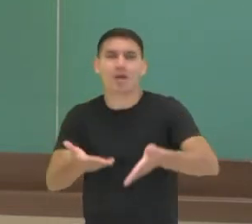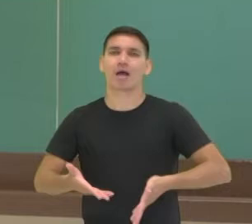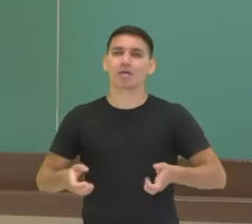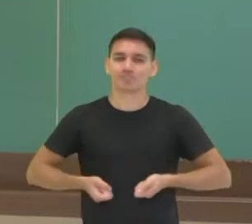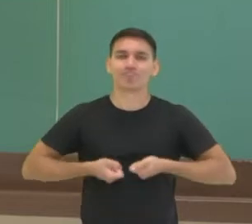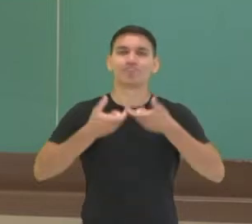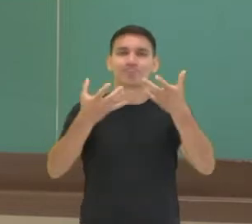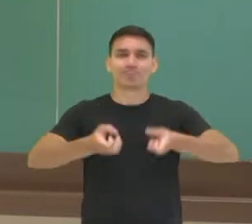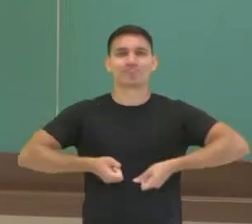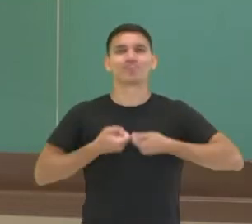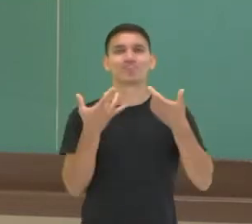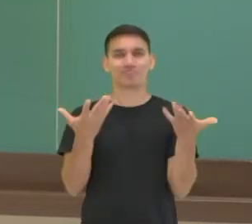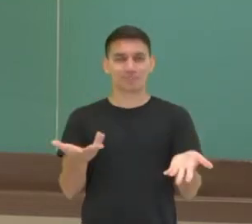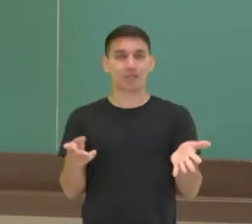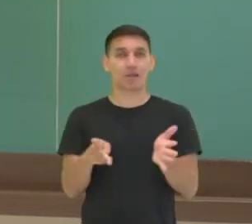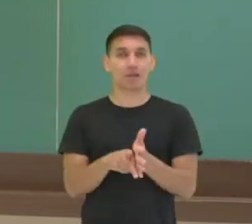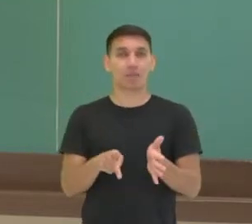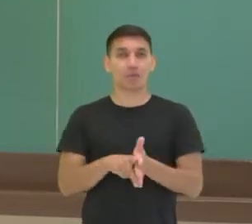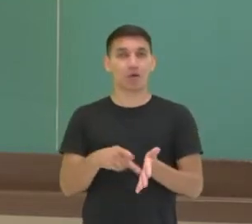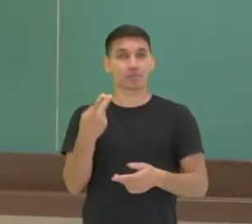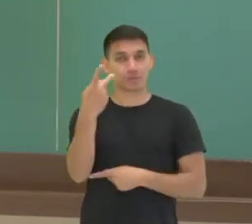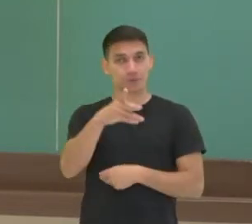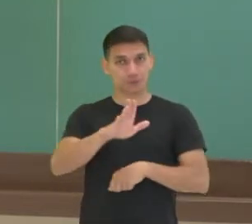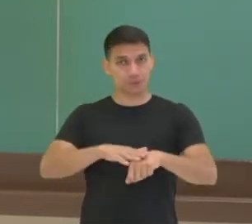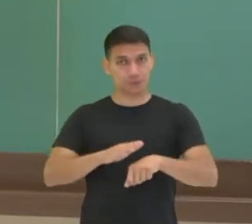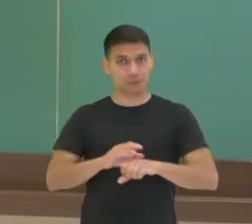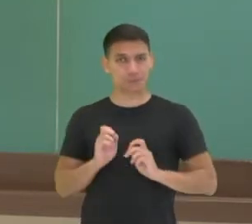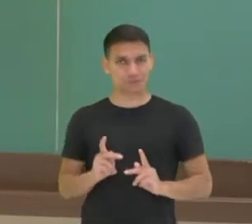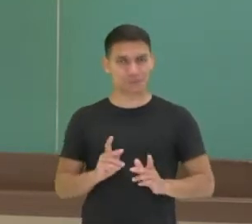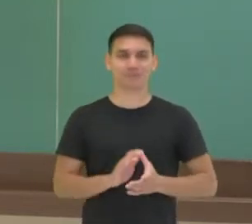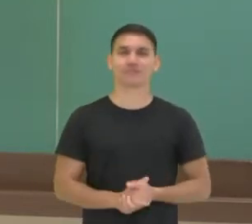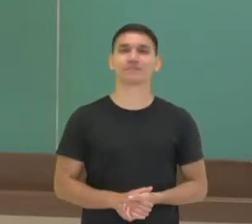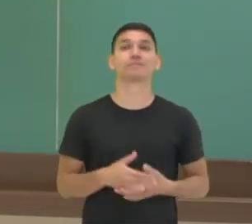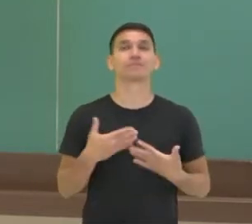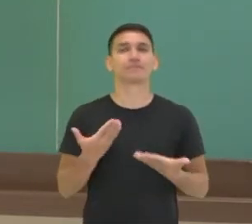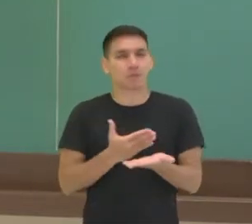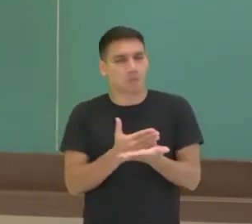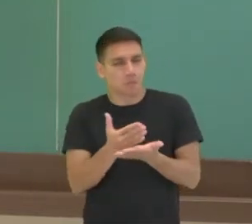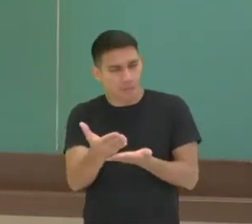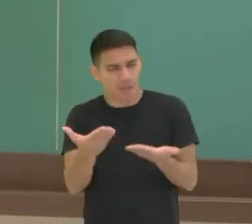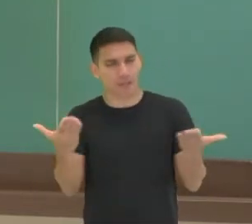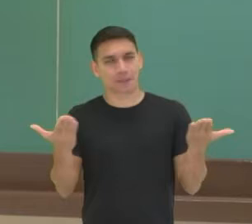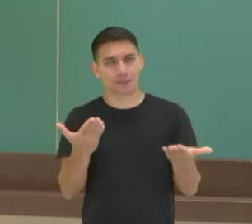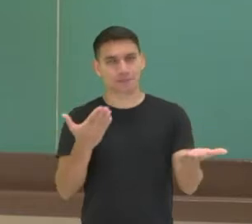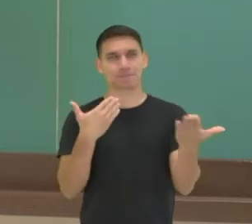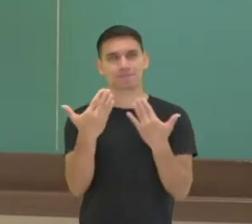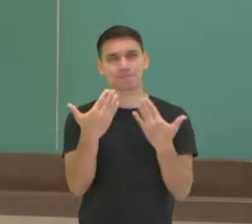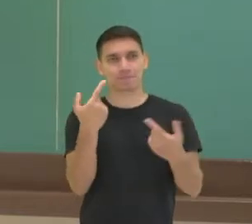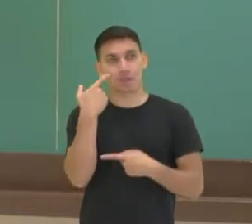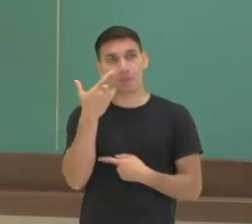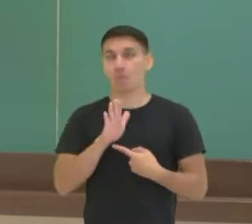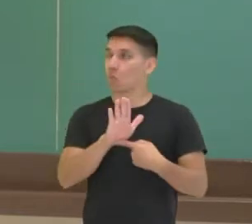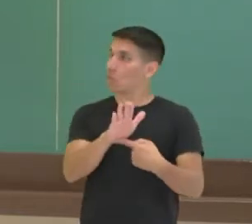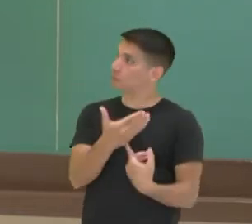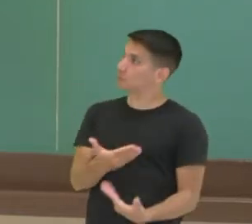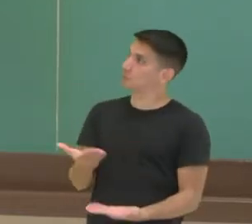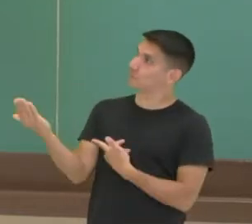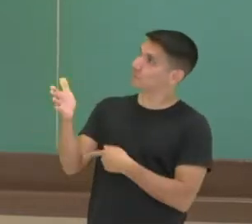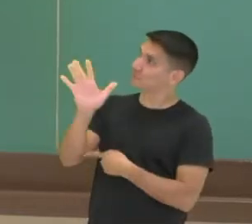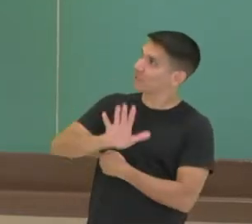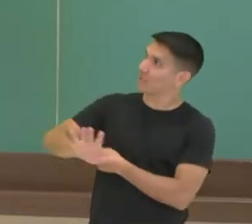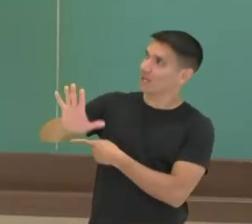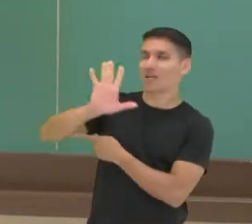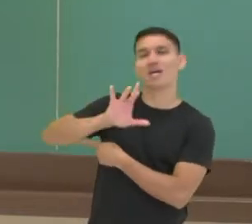língua verbalizada, né? Na fala de vocês, portanto. Então, para início de conversa, nós temos uma imagem aqui que ilustra, né,